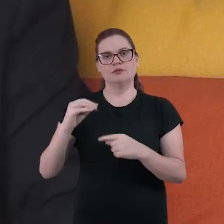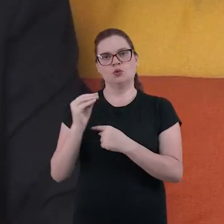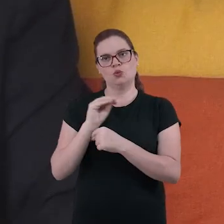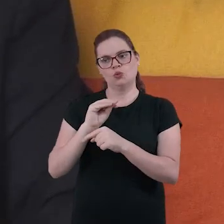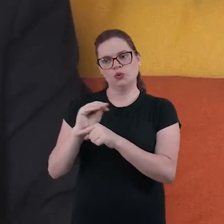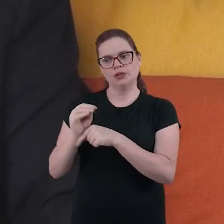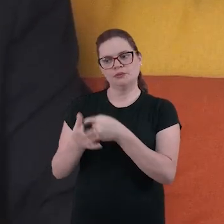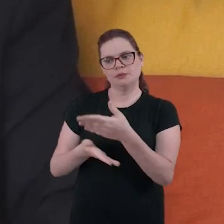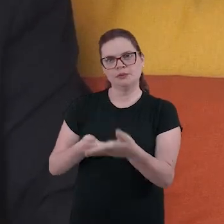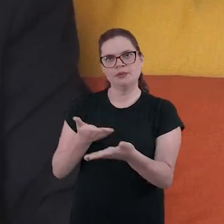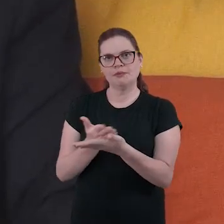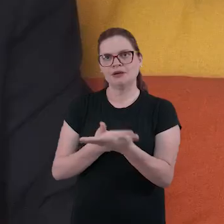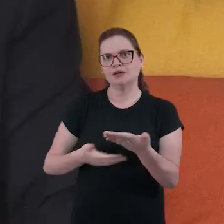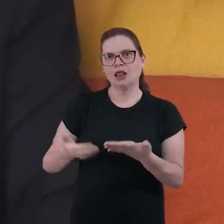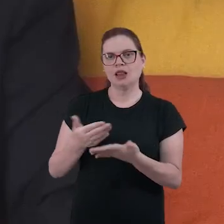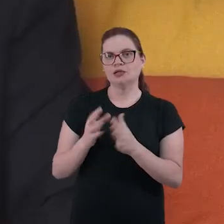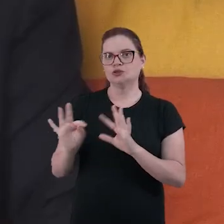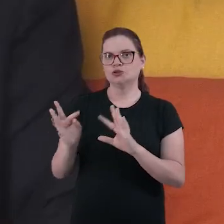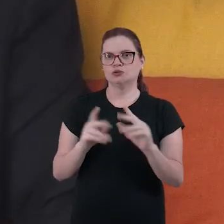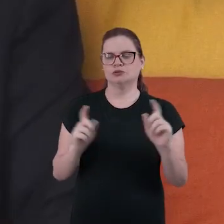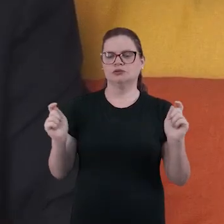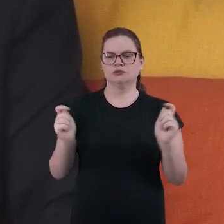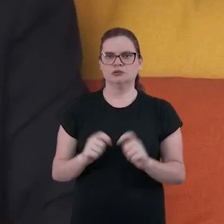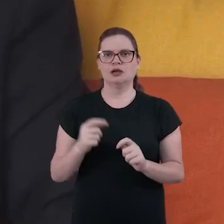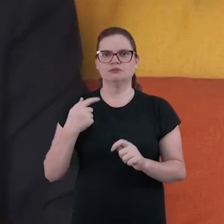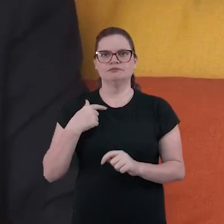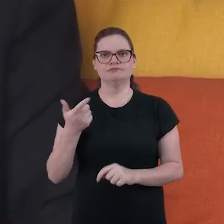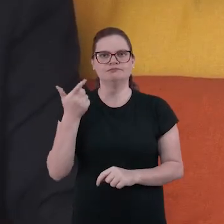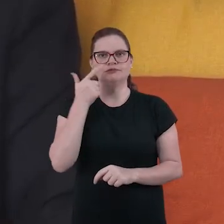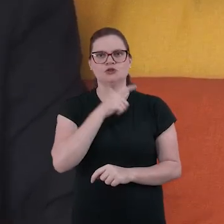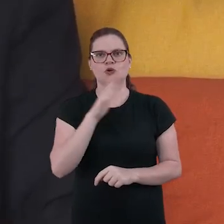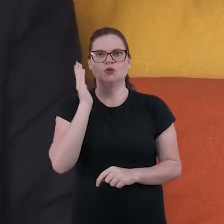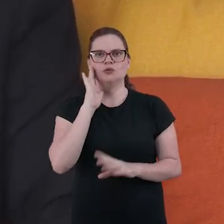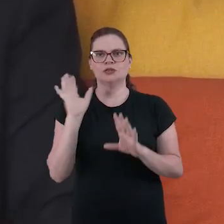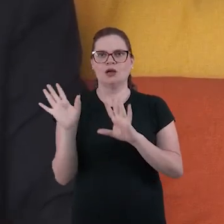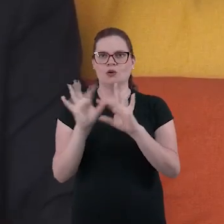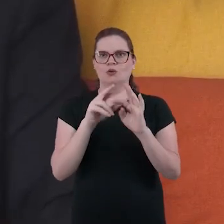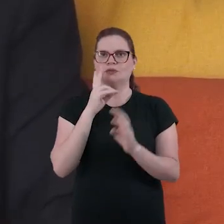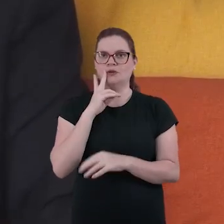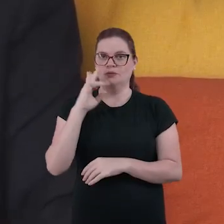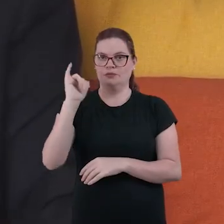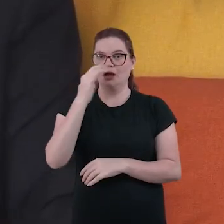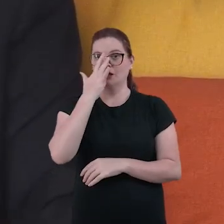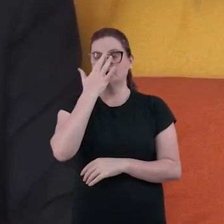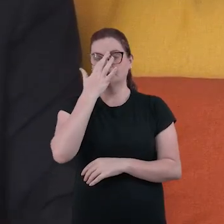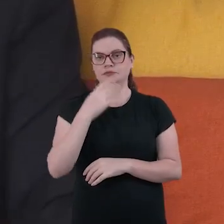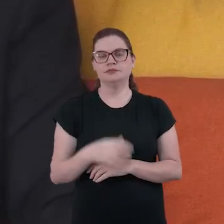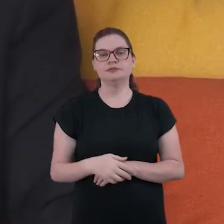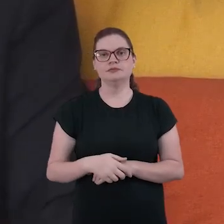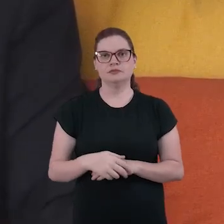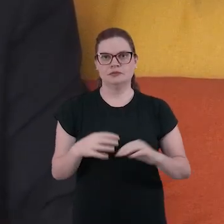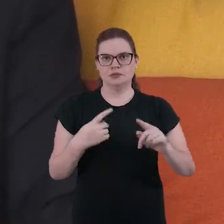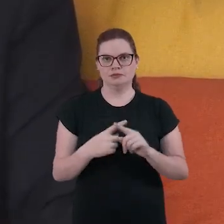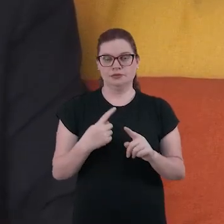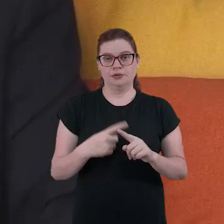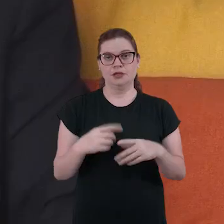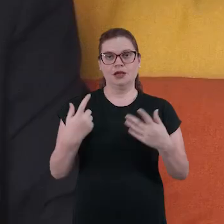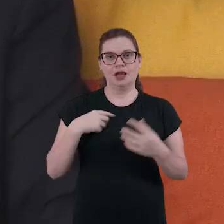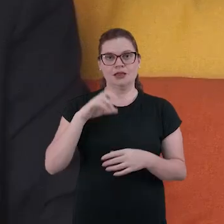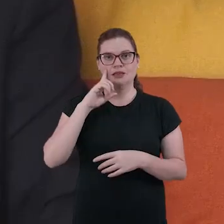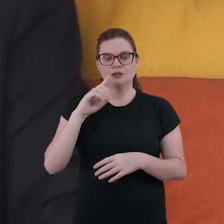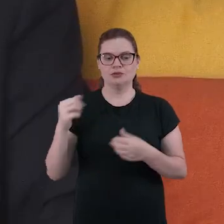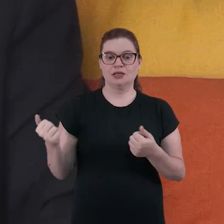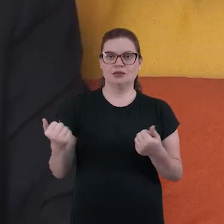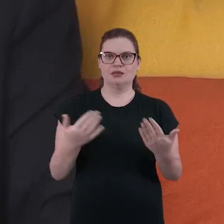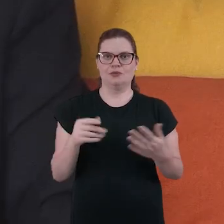corpo, nós somos alcançados e podemos entrar na presença do Pai. Deus enviou a caça ao seu encontro,